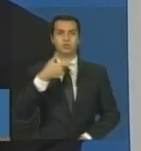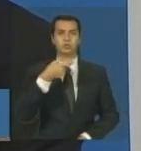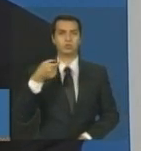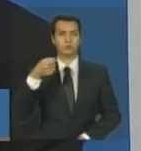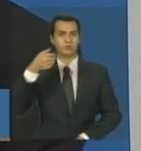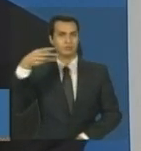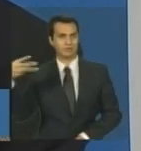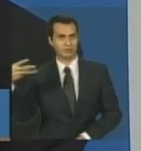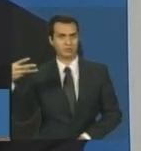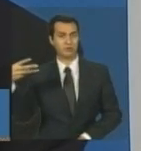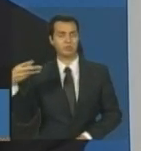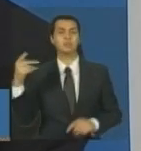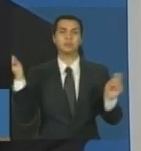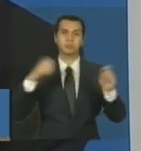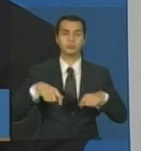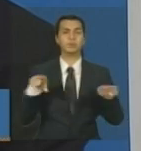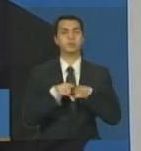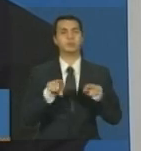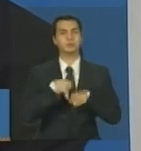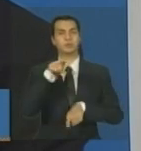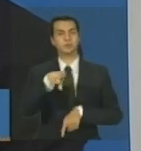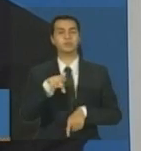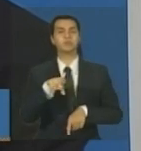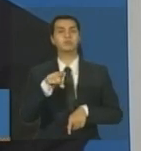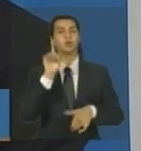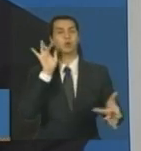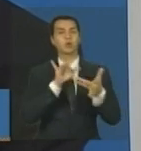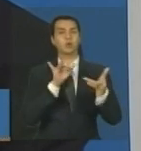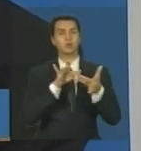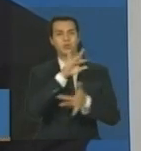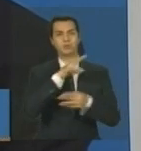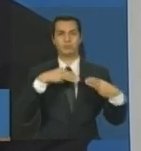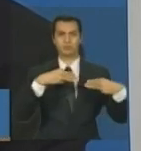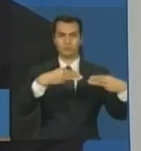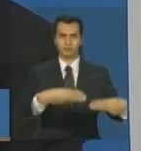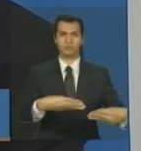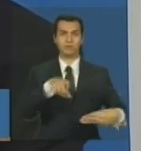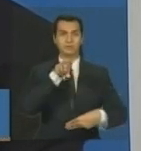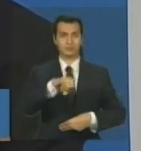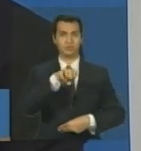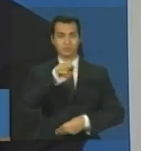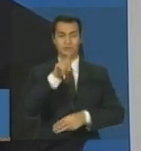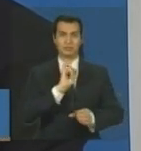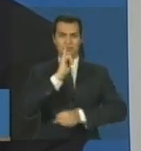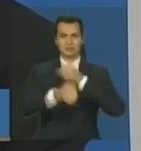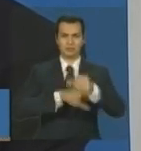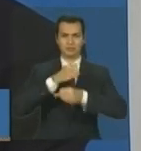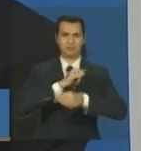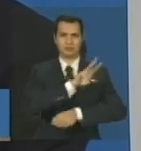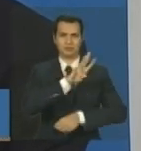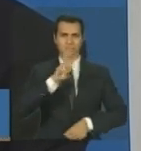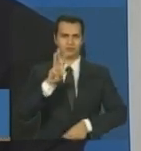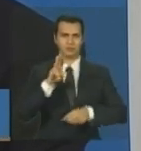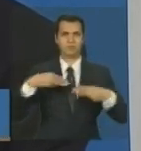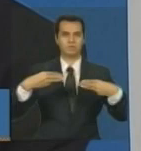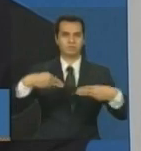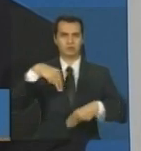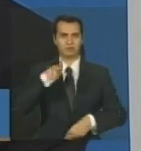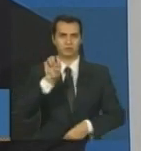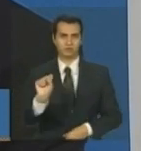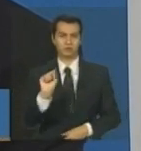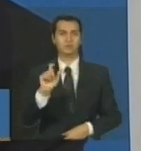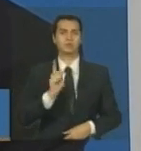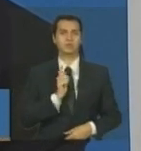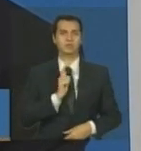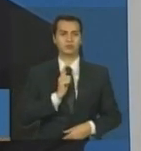0800-707-2003. Pode ser feito também por meio da ouvidoria do Ministério, né? Se você entrar no site do Ministério, o link para a